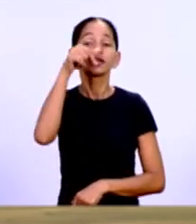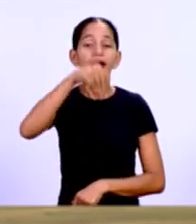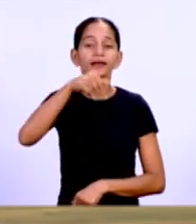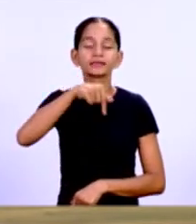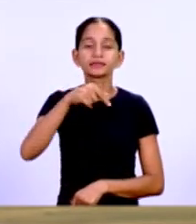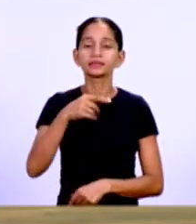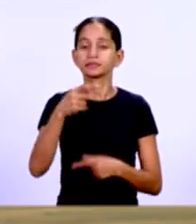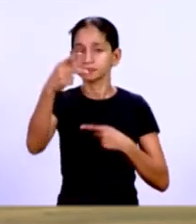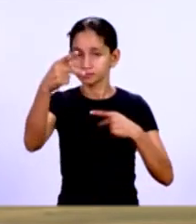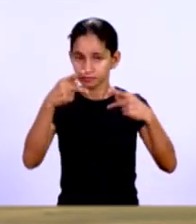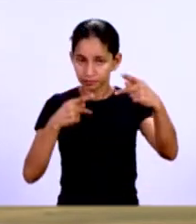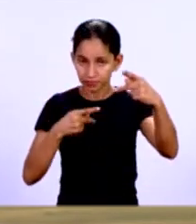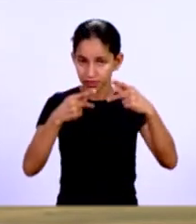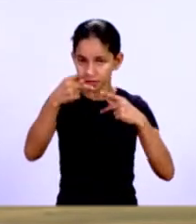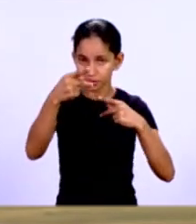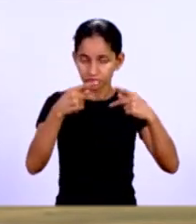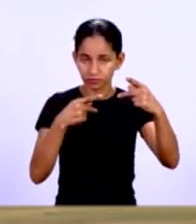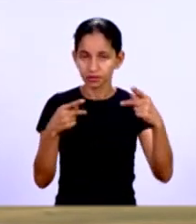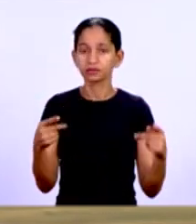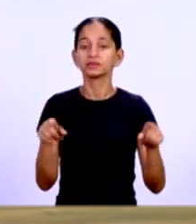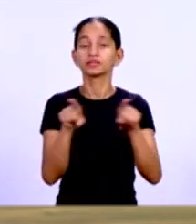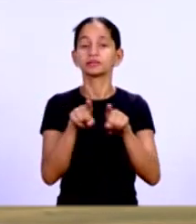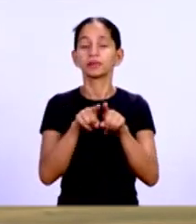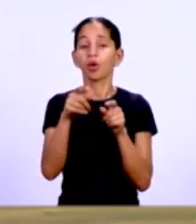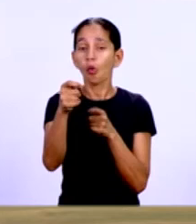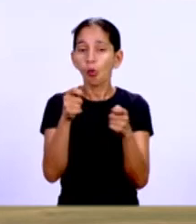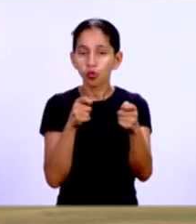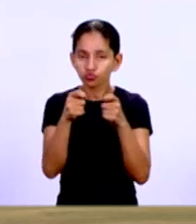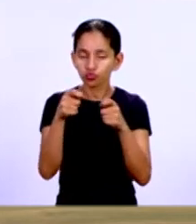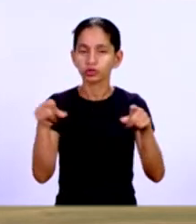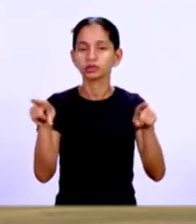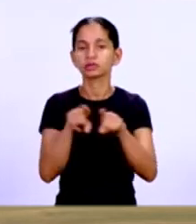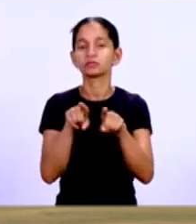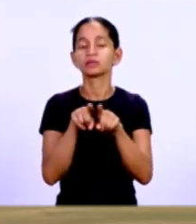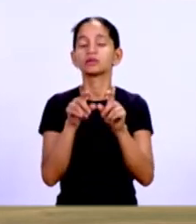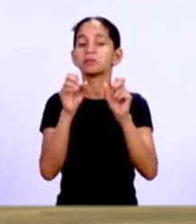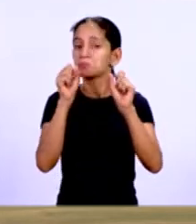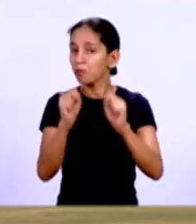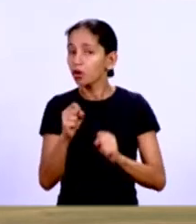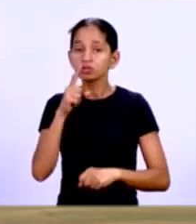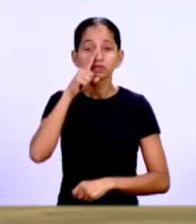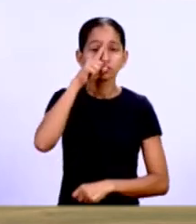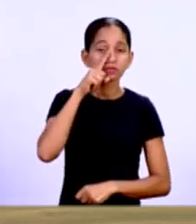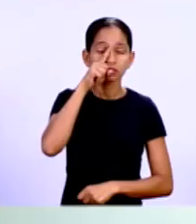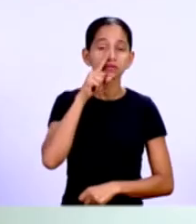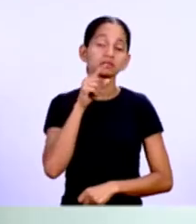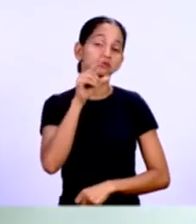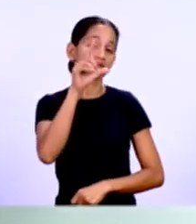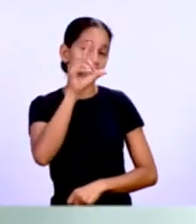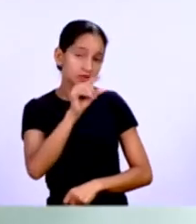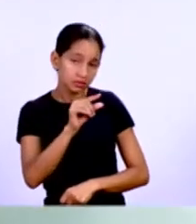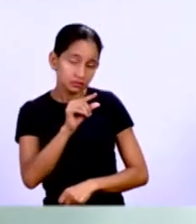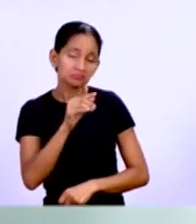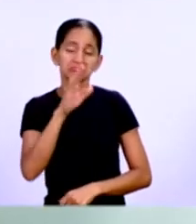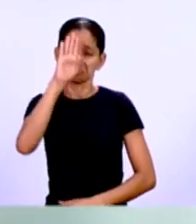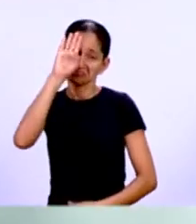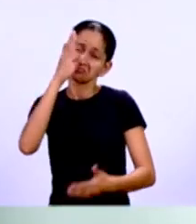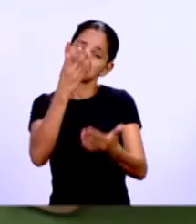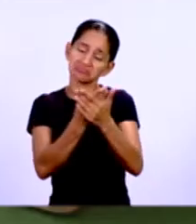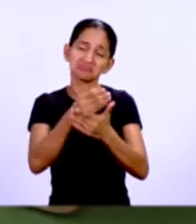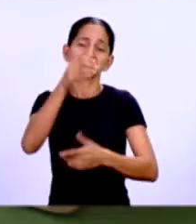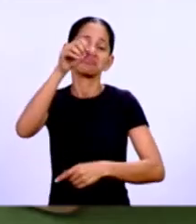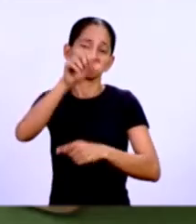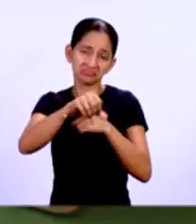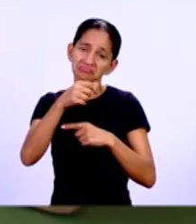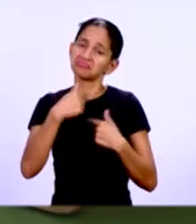perguntando: planejamento e controle em ações seria um dos exemplos de mitigar risco? Então, eu acredito que sim. Se você faz